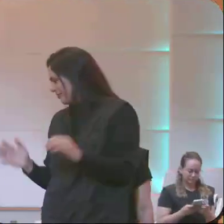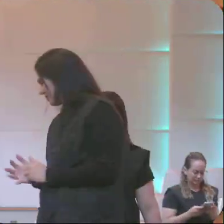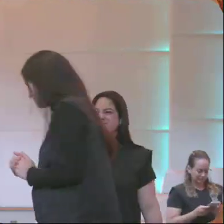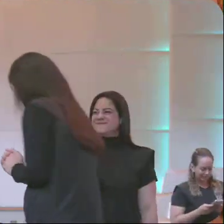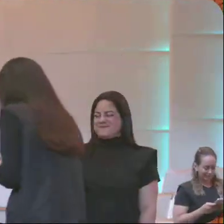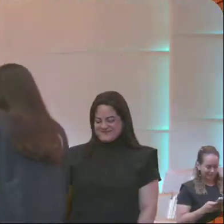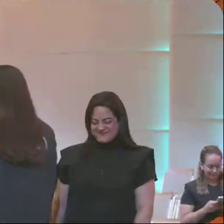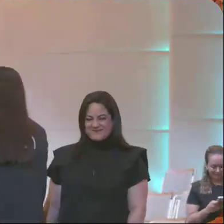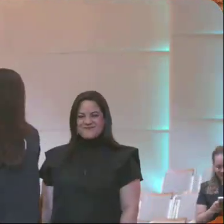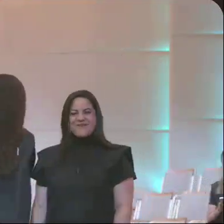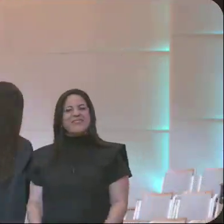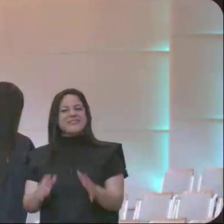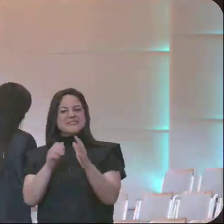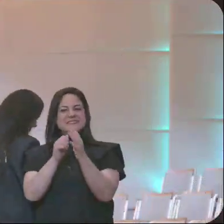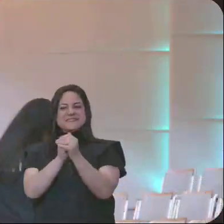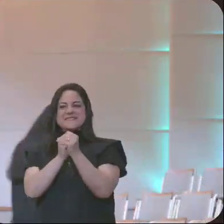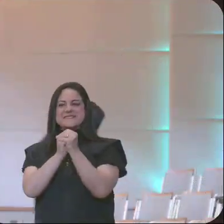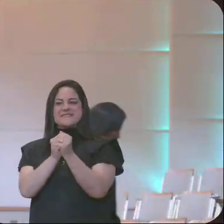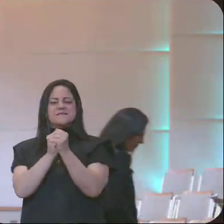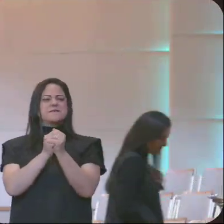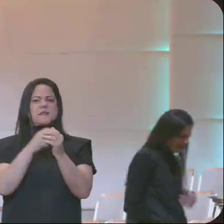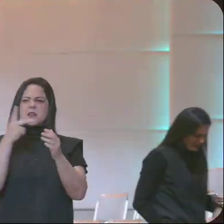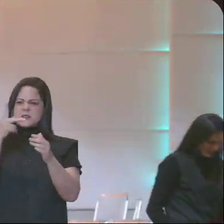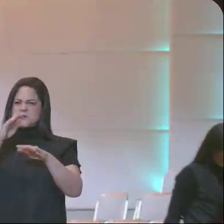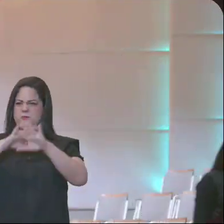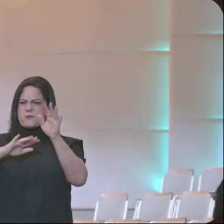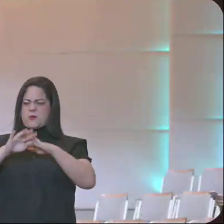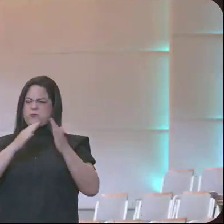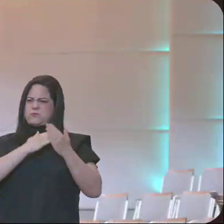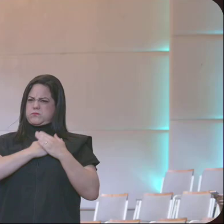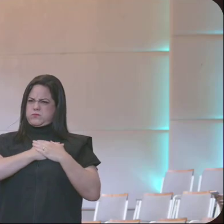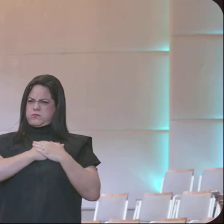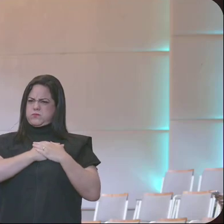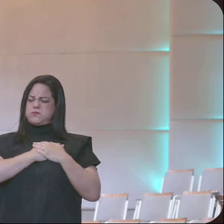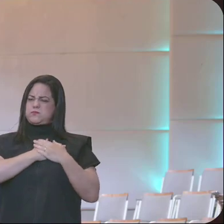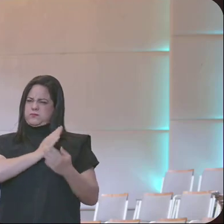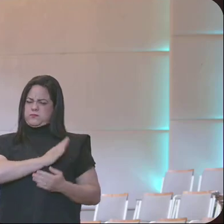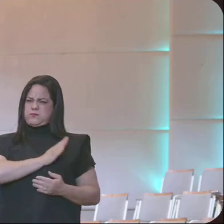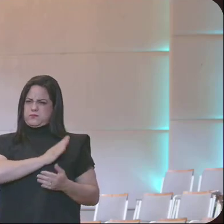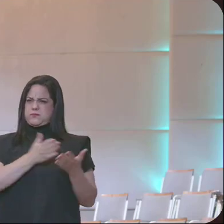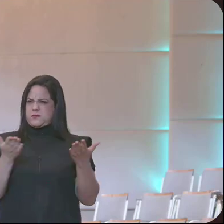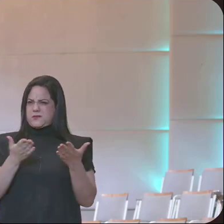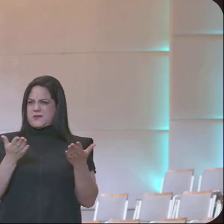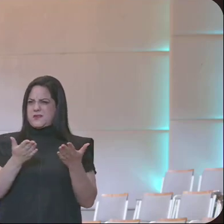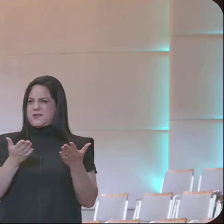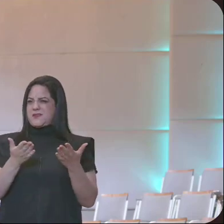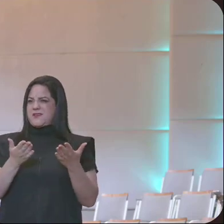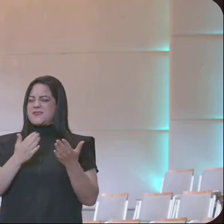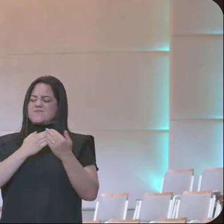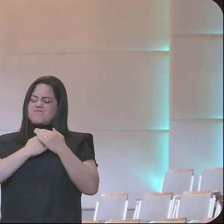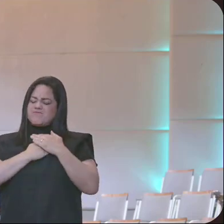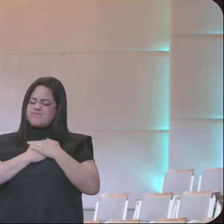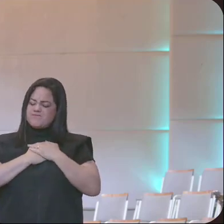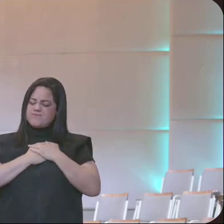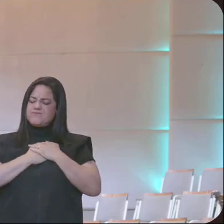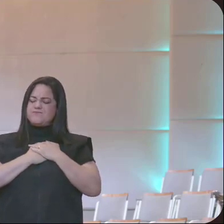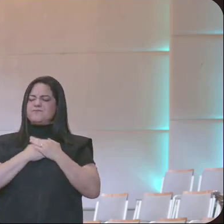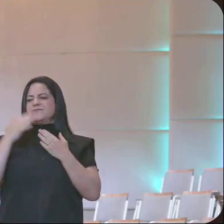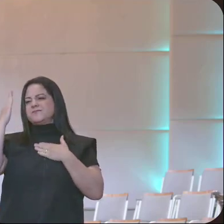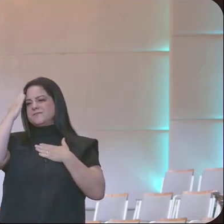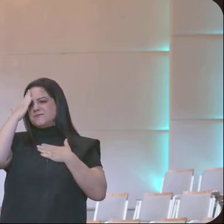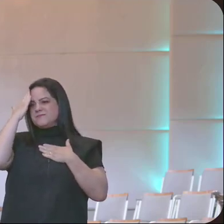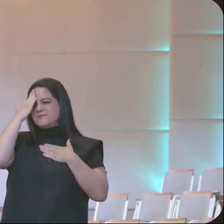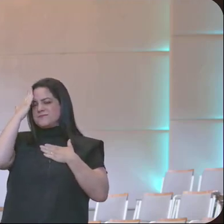Amém, glória a Deus. Queria que você colocasse sua mão no seu coração aí agora para a gente orar. E não é desse coração que a gente está falando. Não é desse coração